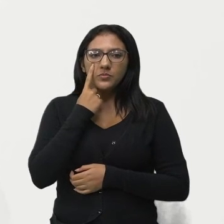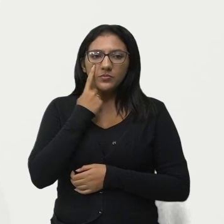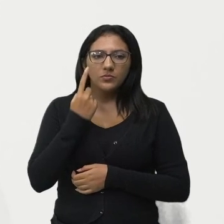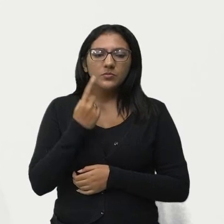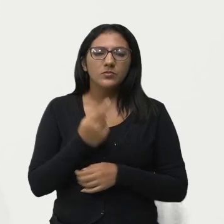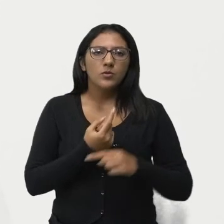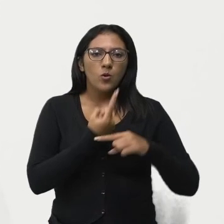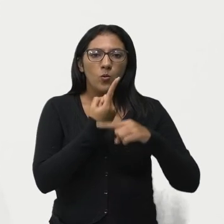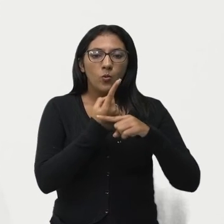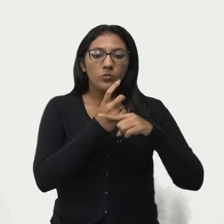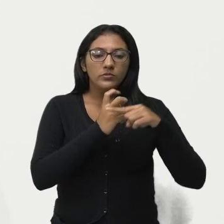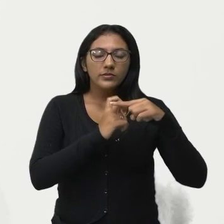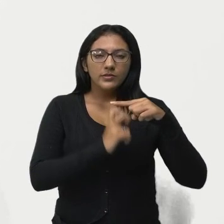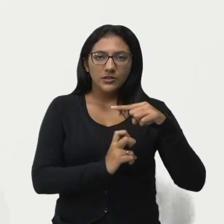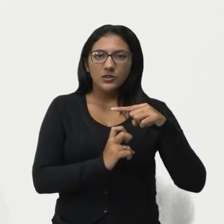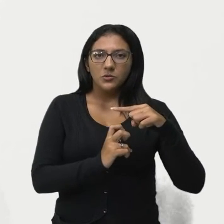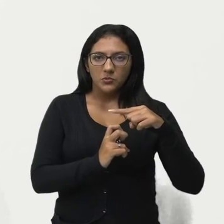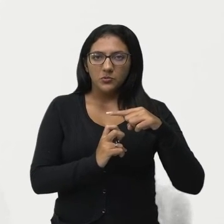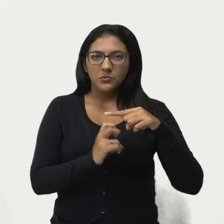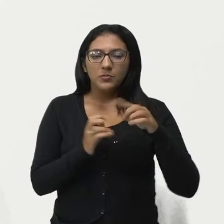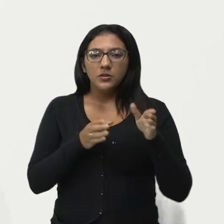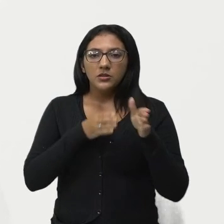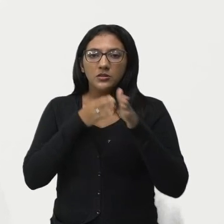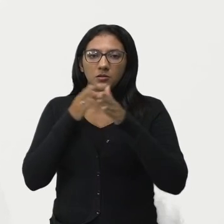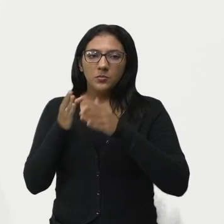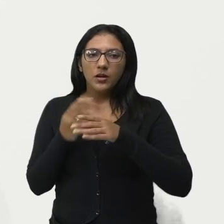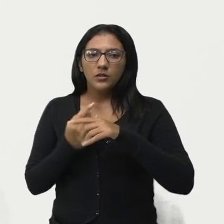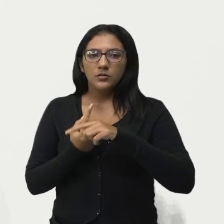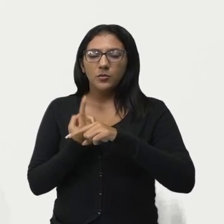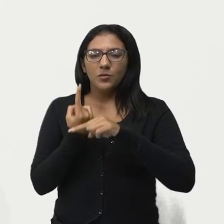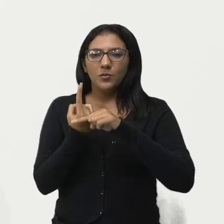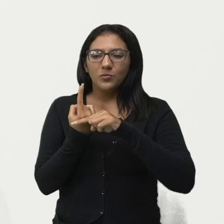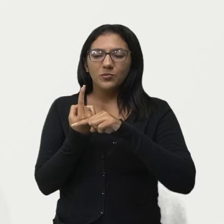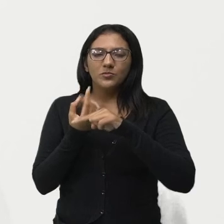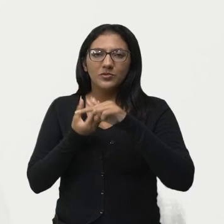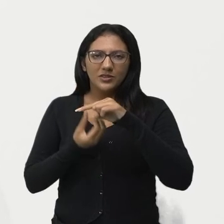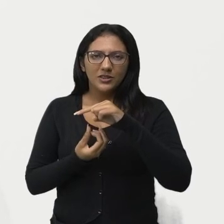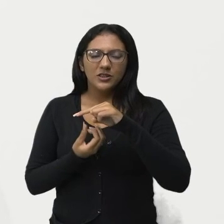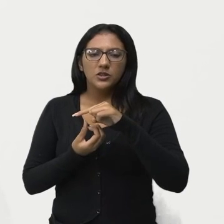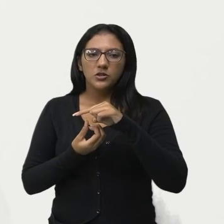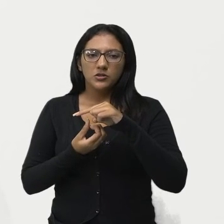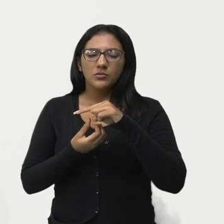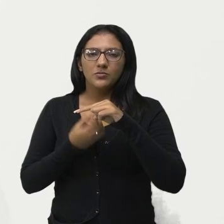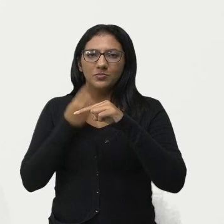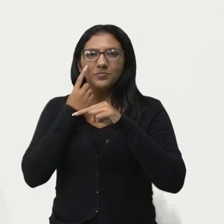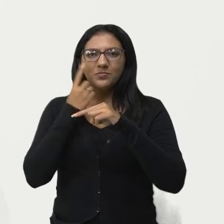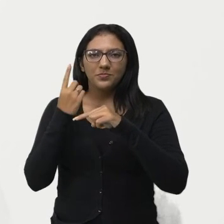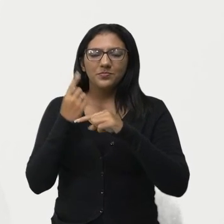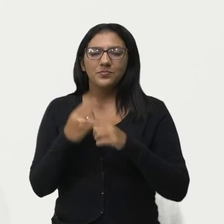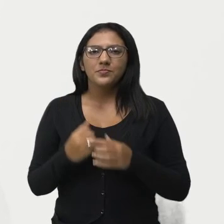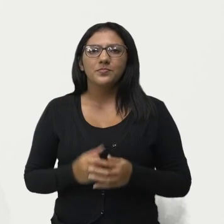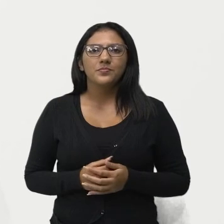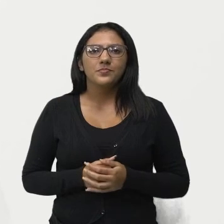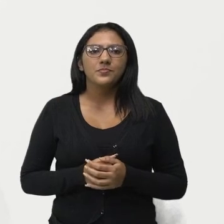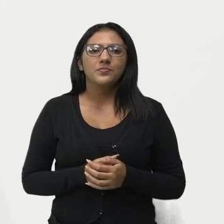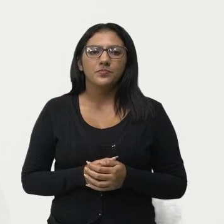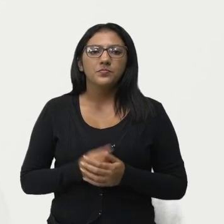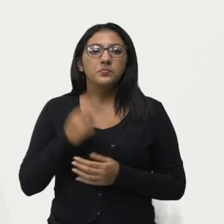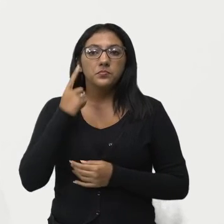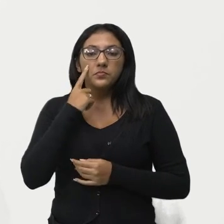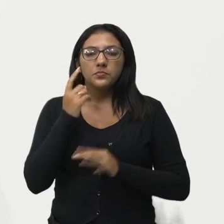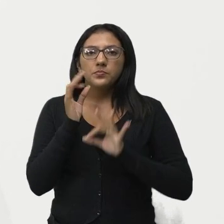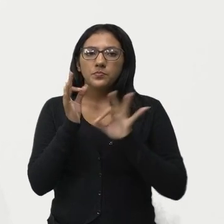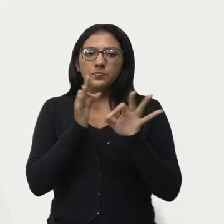nesse denominador, e o 6 vai vir aqui nesse denominador, tá bom? Dessa